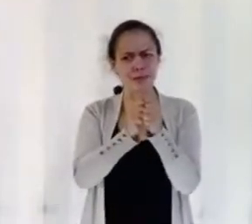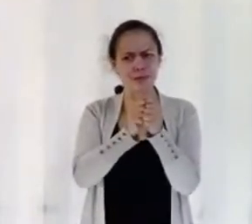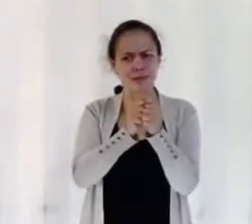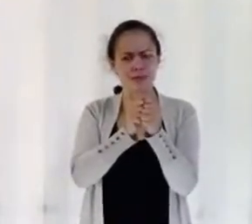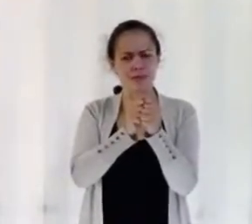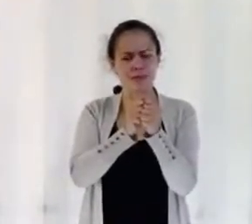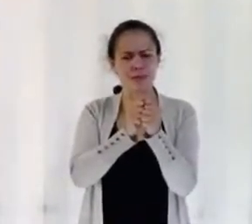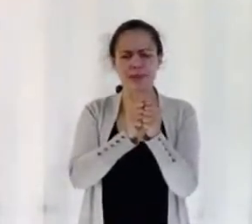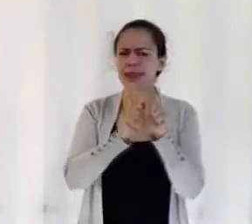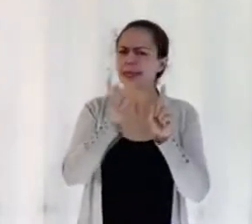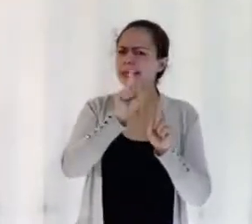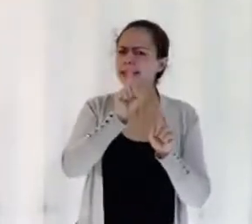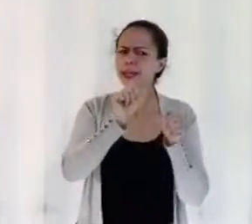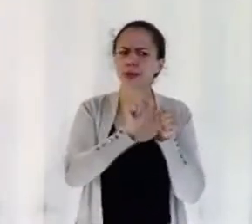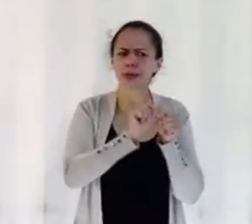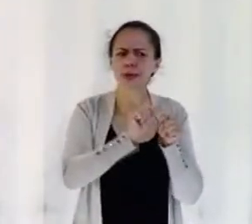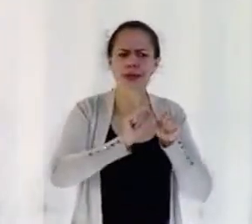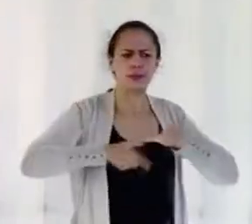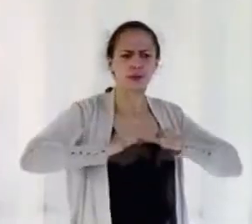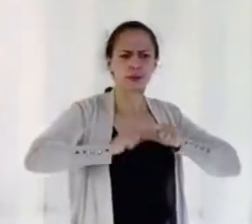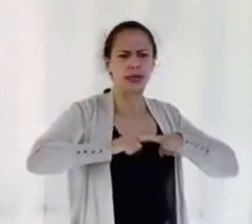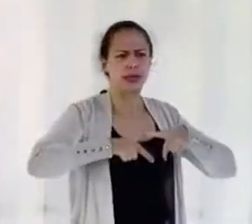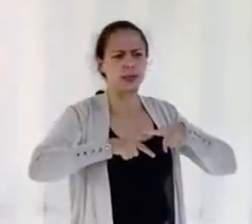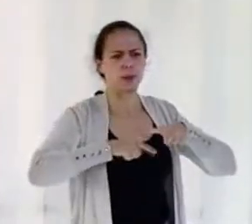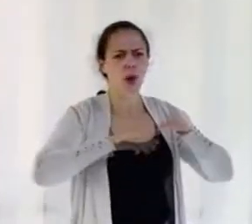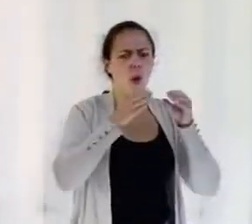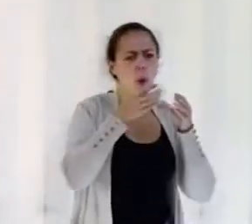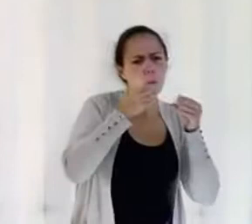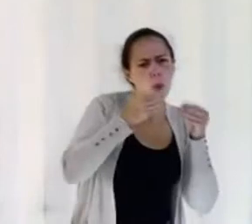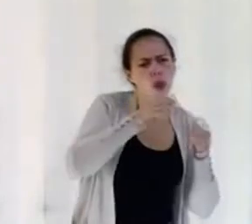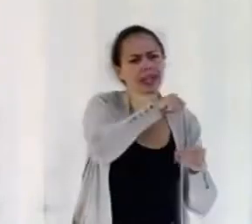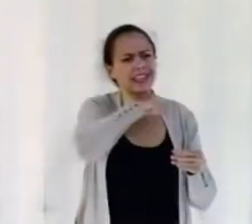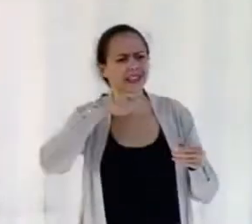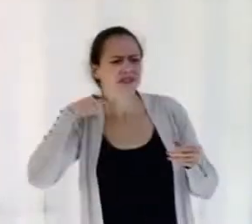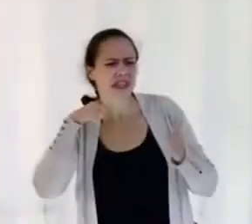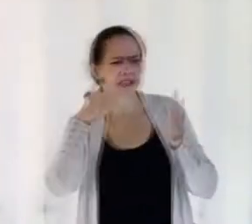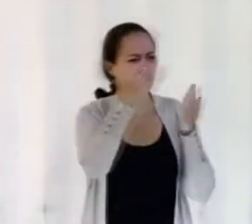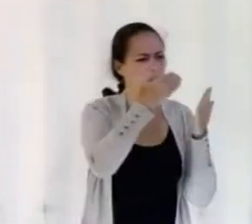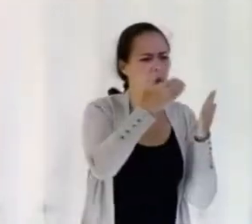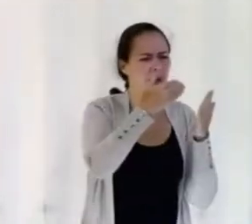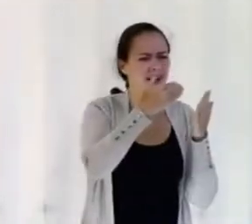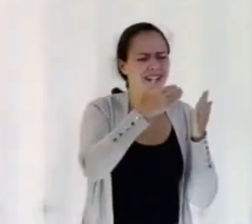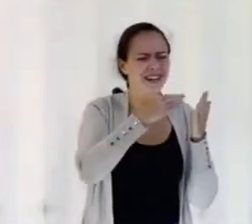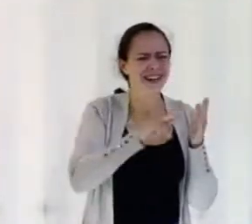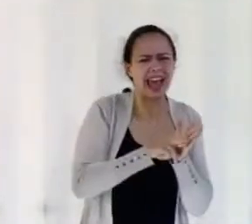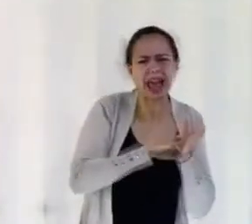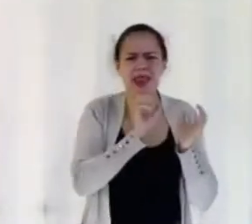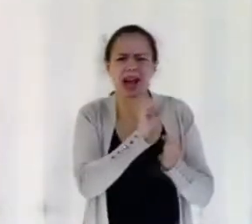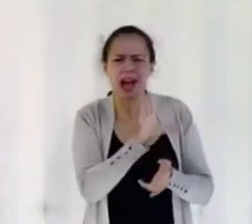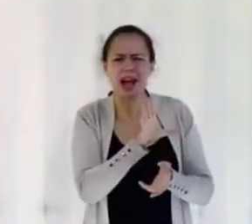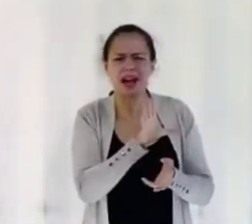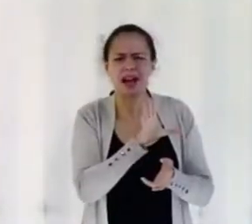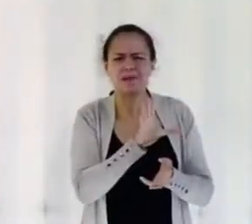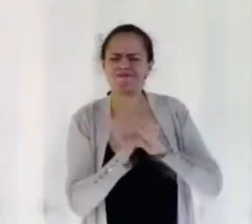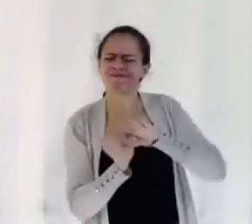o judaísmo. Então é isso que a passagem vai nos ensinar neste momento. Mas eu quero lembrar